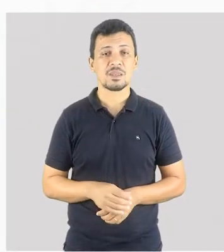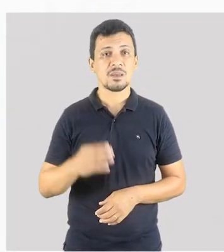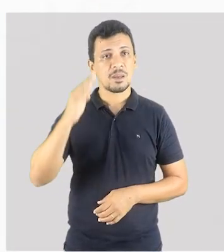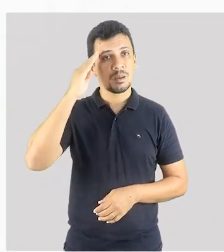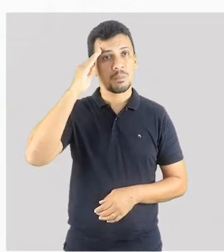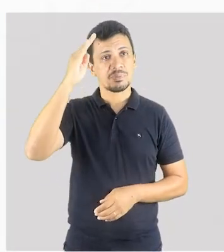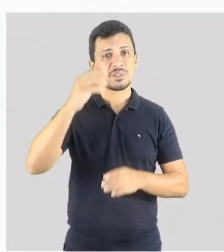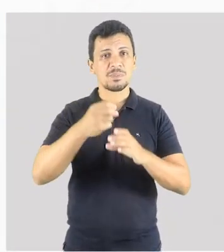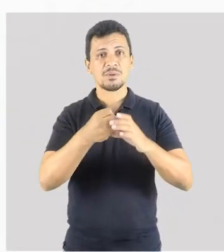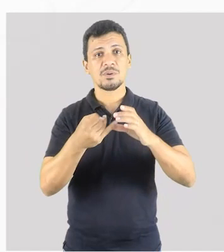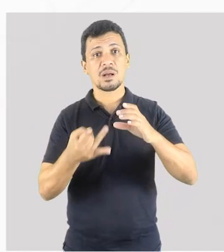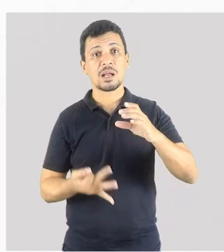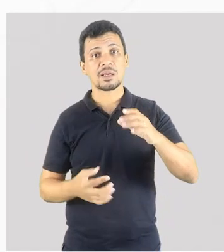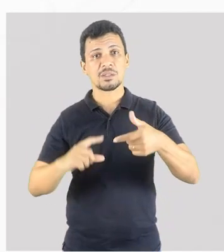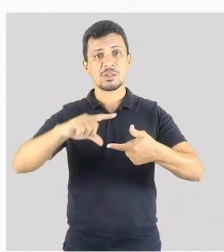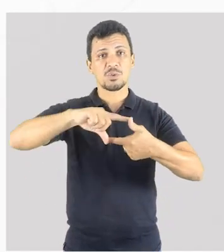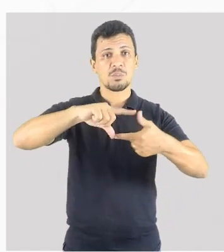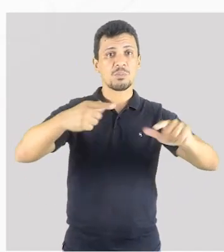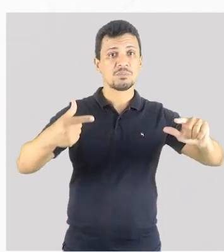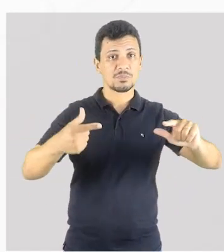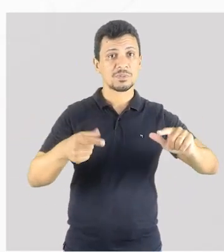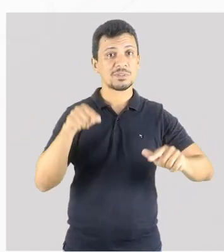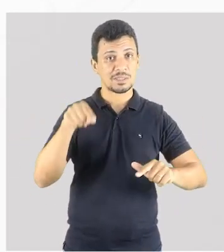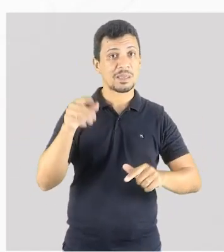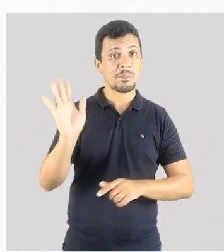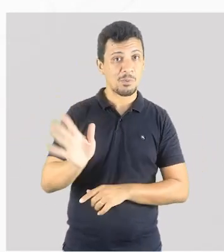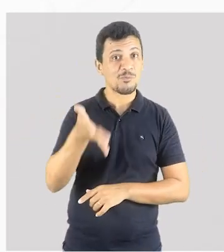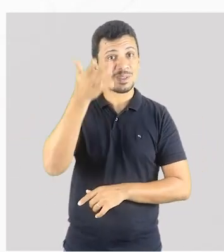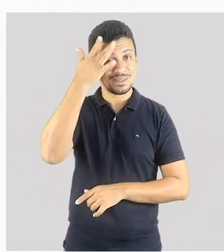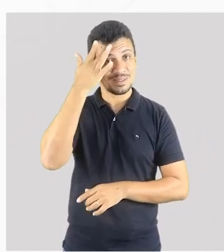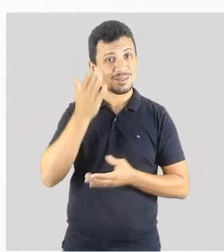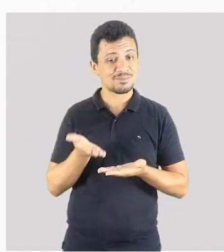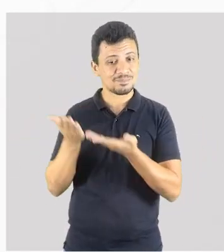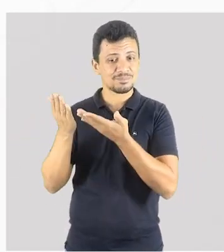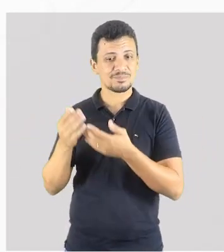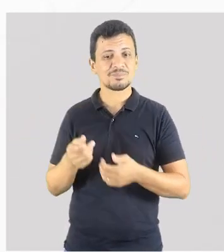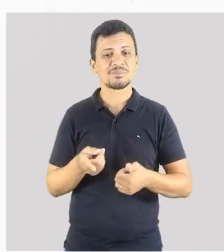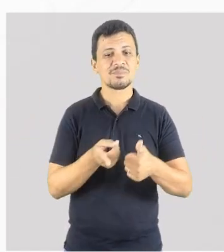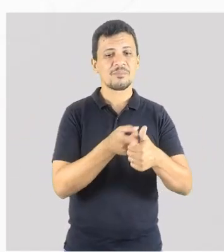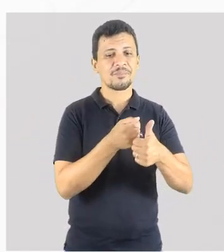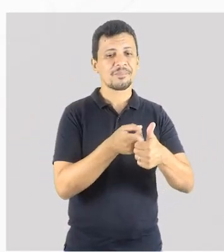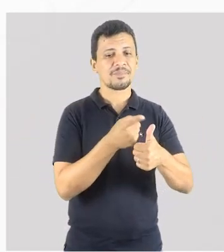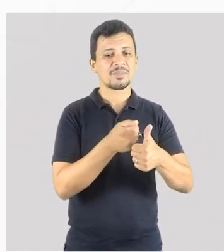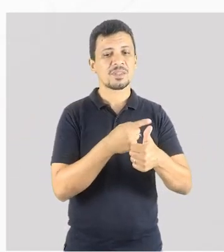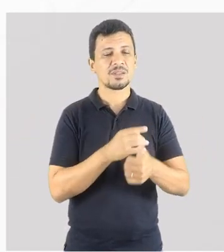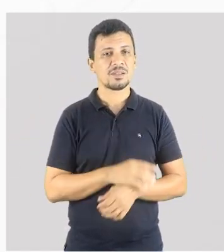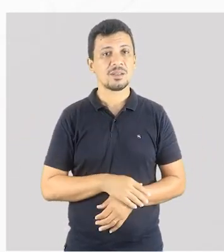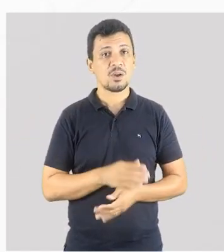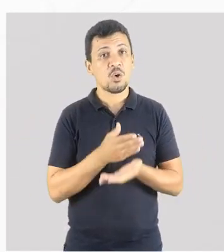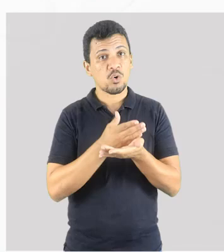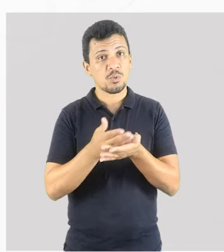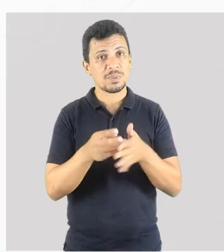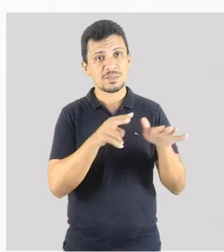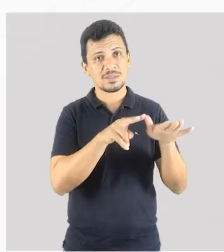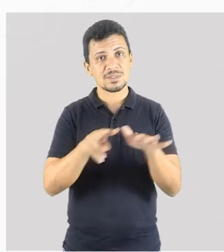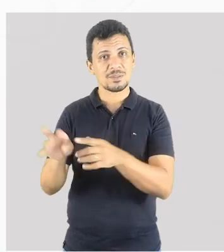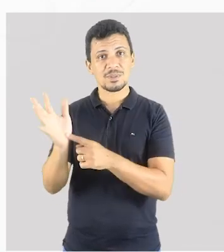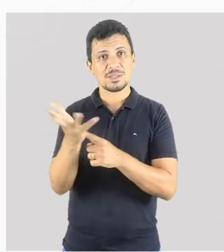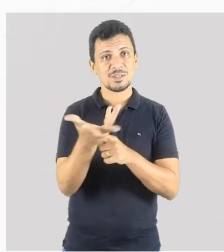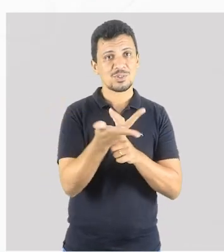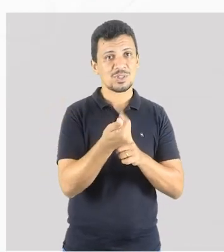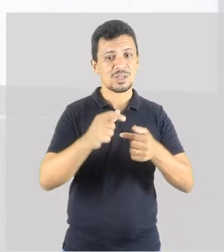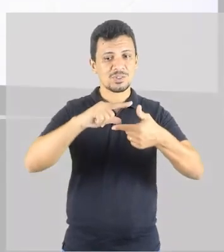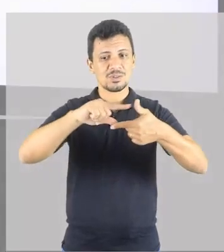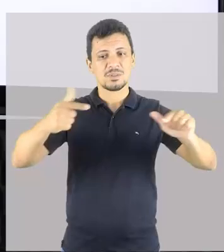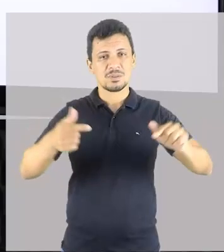características do modernismo, isso aqui é bom fixar, certo? Primeiro ponto, começa com a Semana de Arte Moderna, ela vai mais ou menos